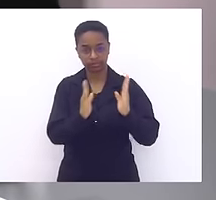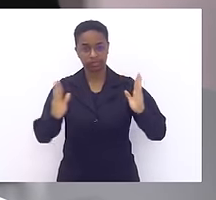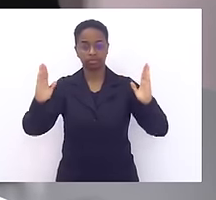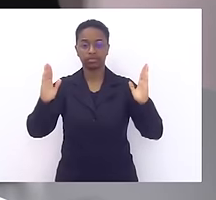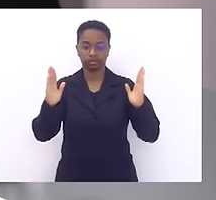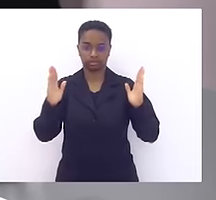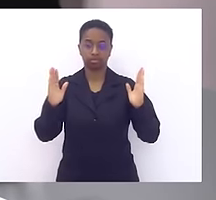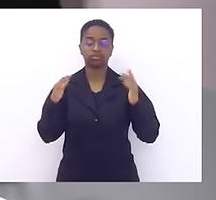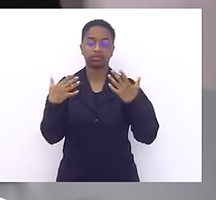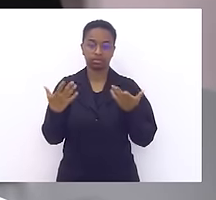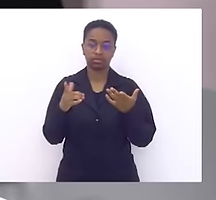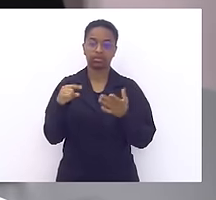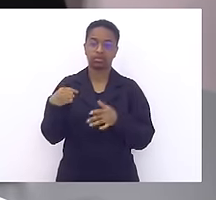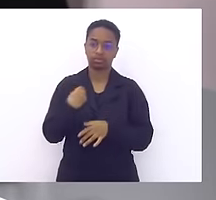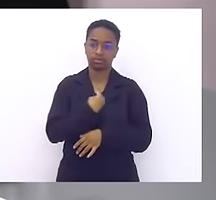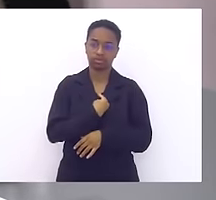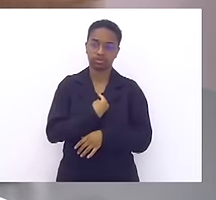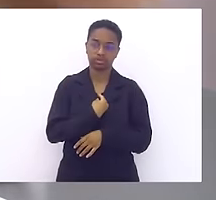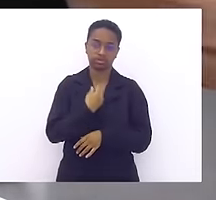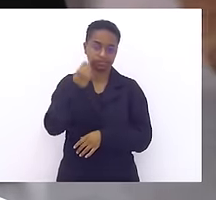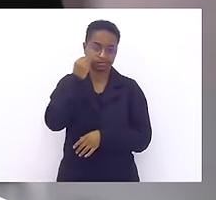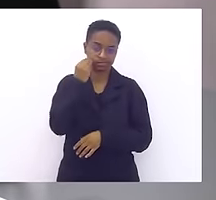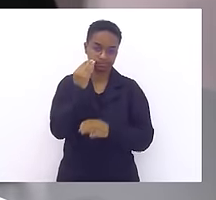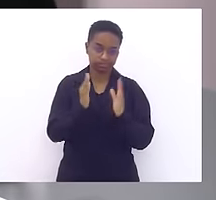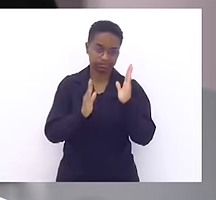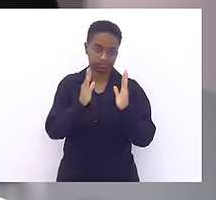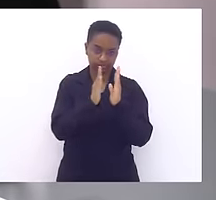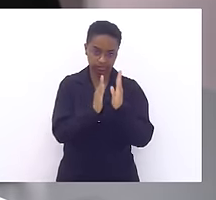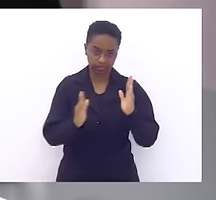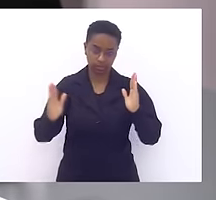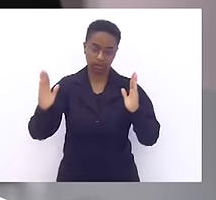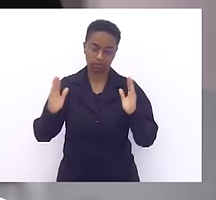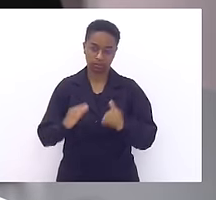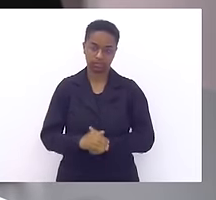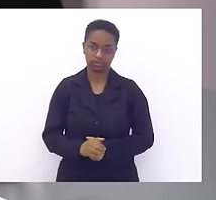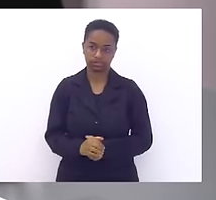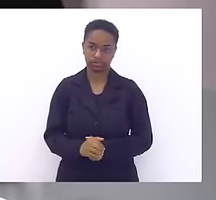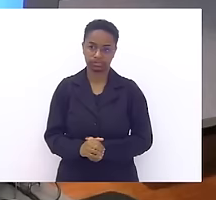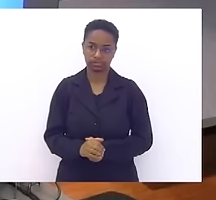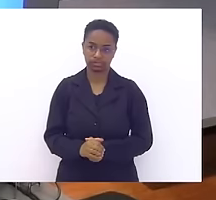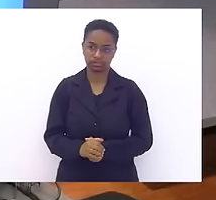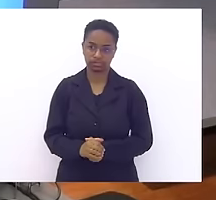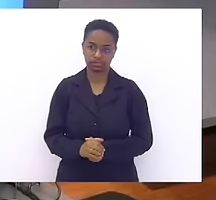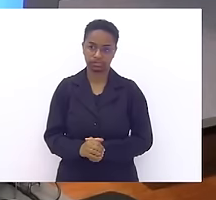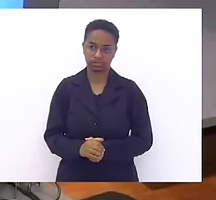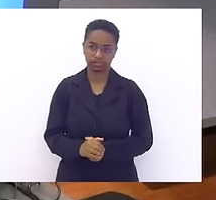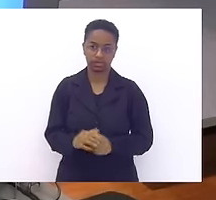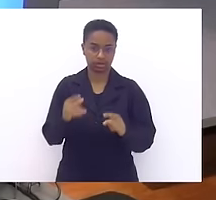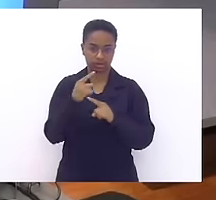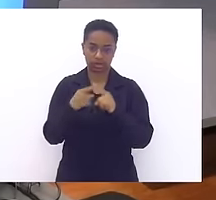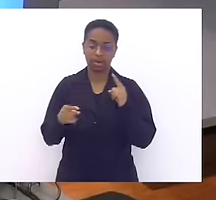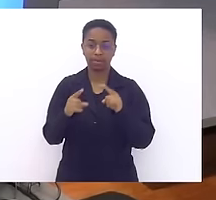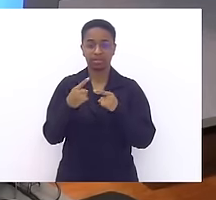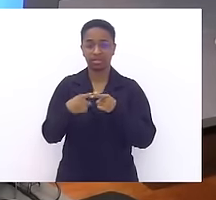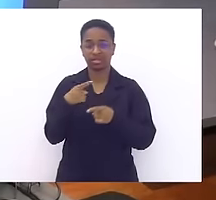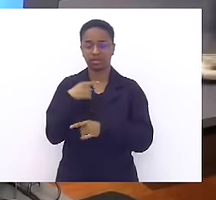defeitos aí precisa ser revogada são um outro assunto mas ele ficou mera formalidade